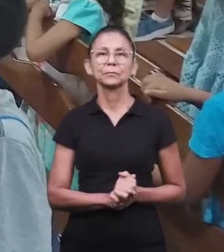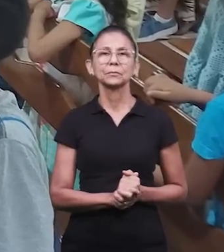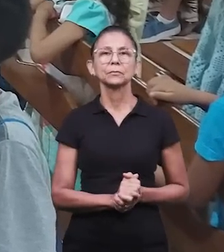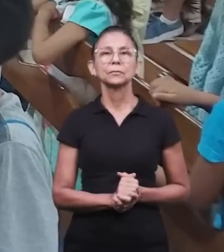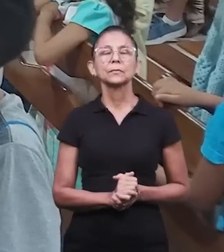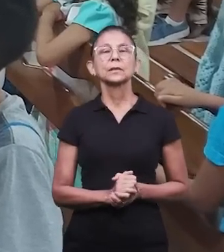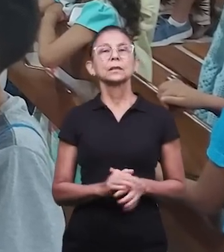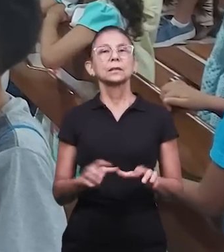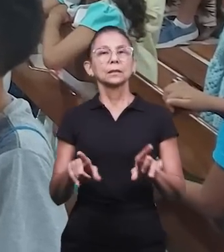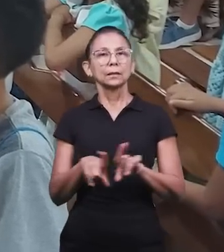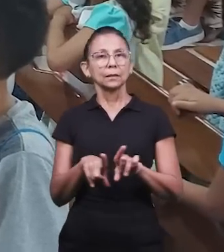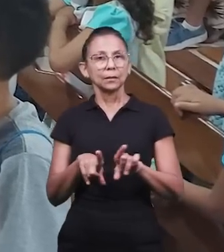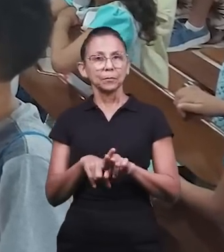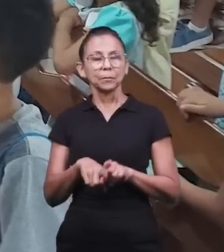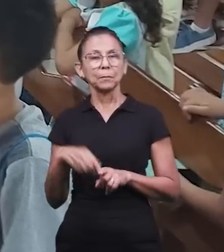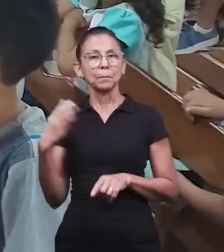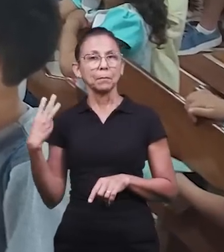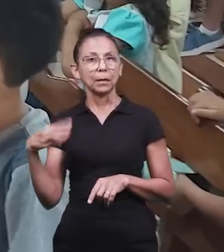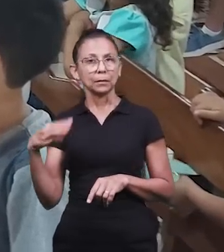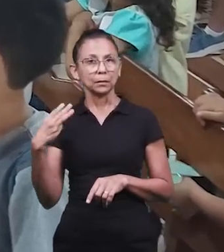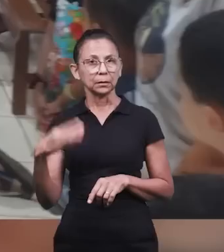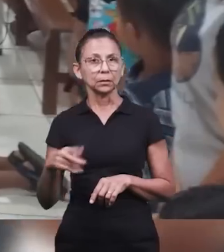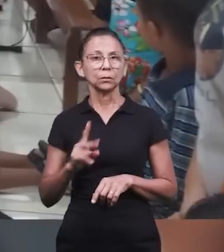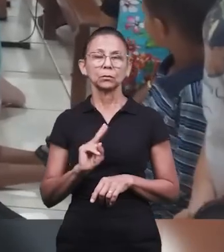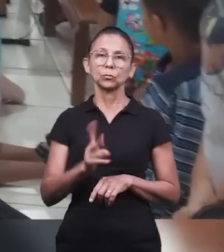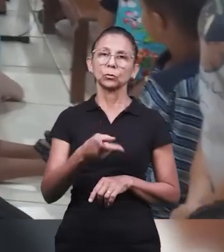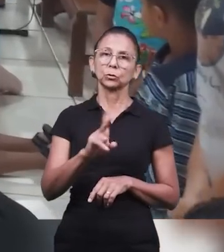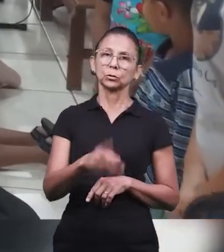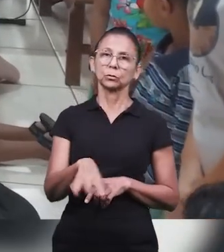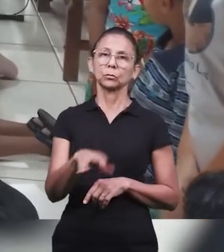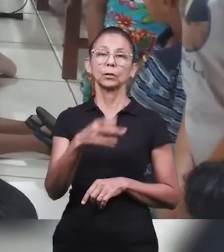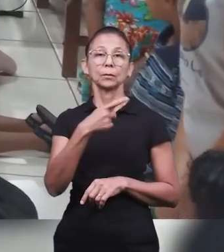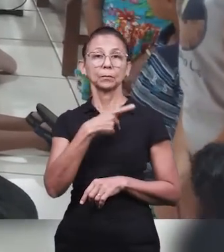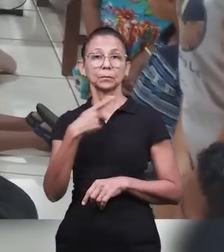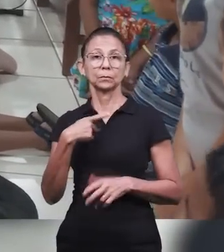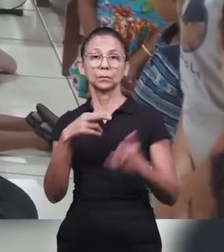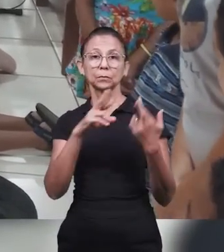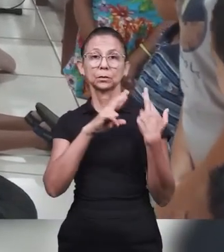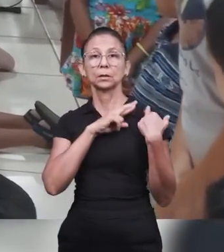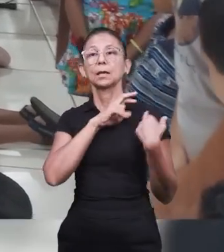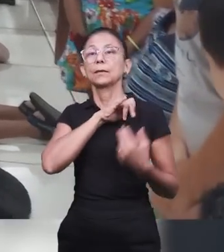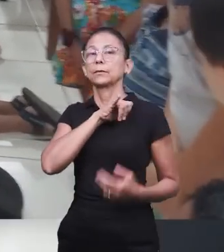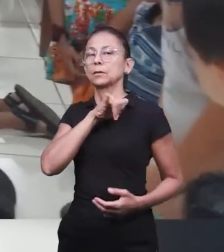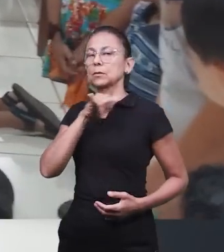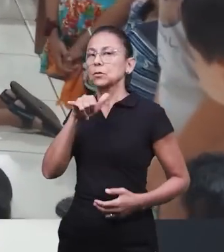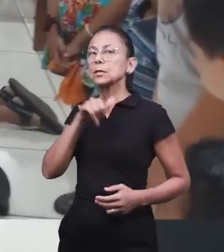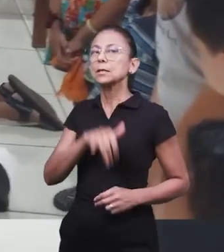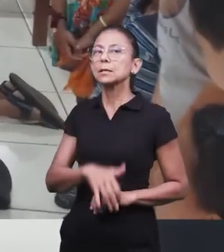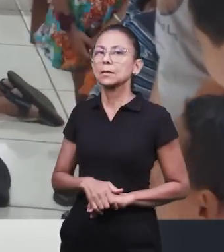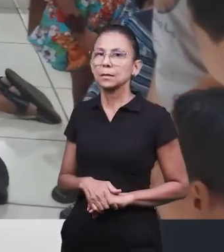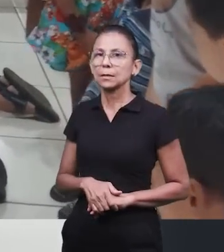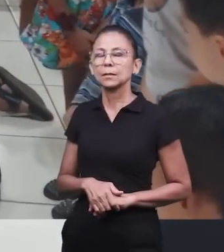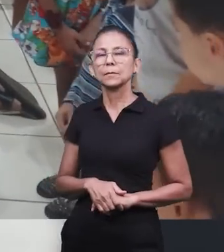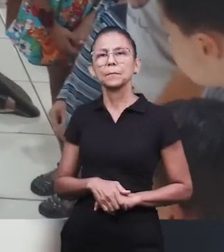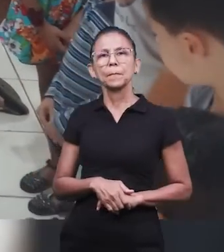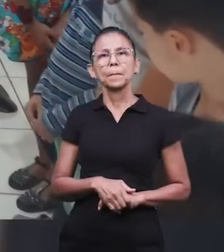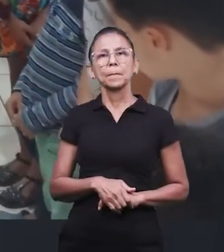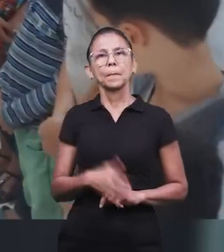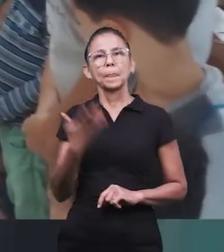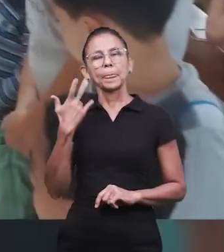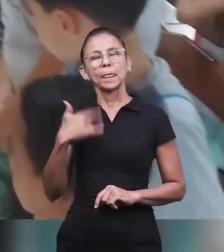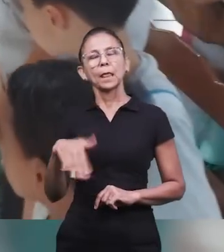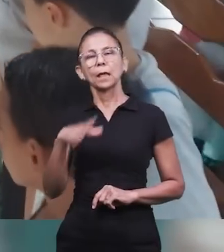no dia 18, na igreja da Vila Udemar, na responsabilidade do pastor Luiz Sérgio, 6 entre crianças, intermediários e